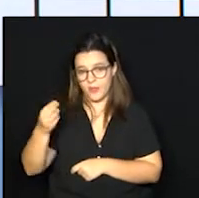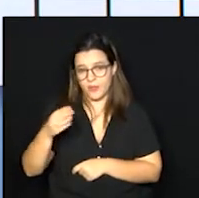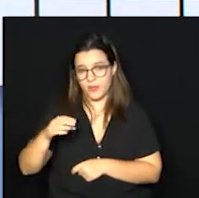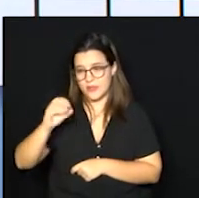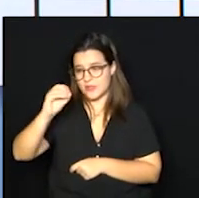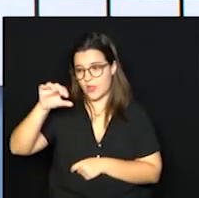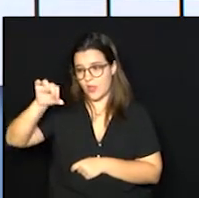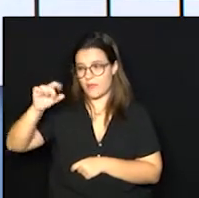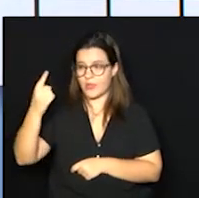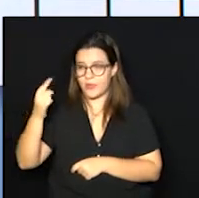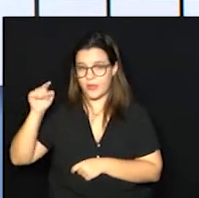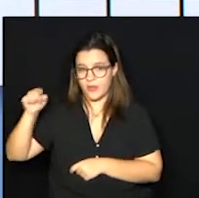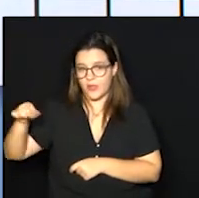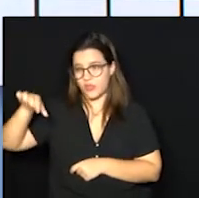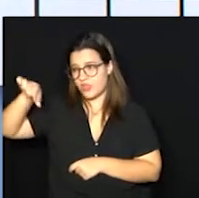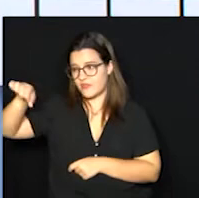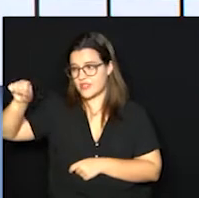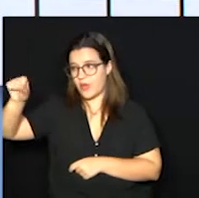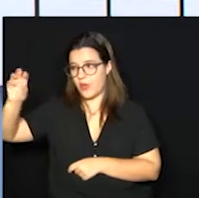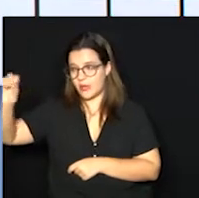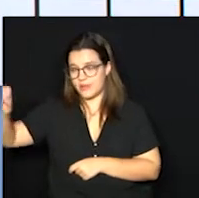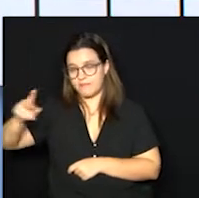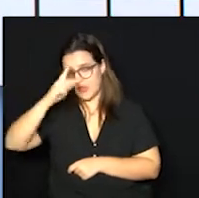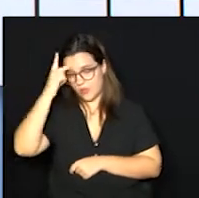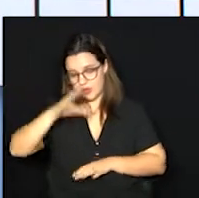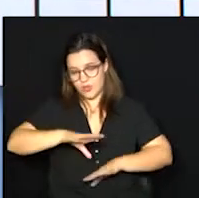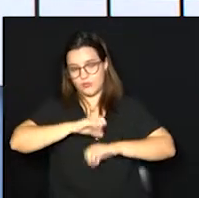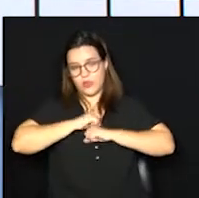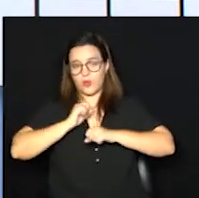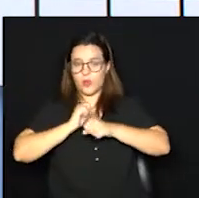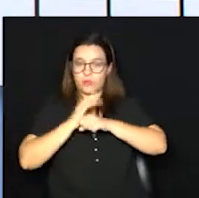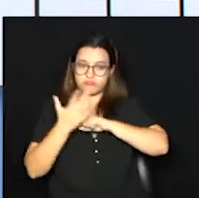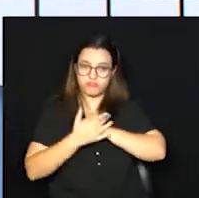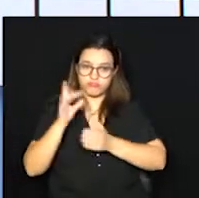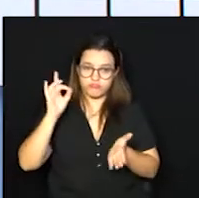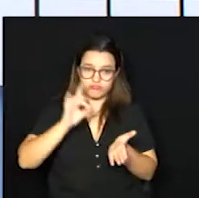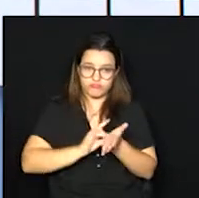1.091.000 casos 980 e são